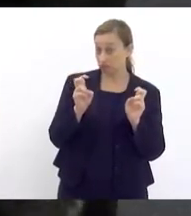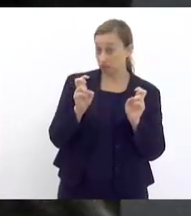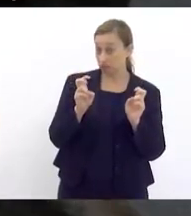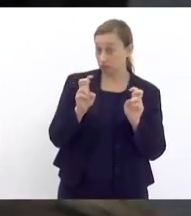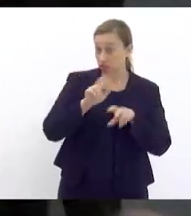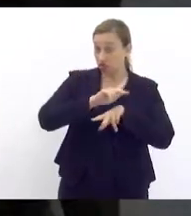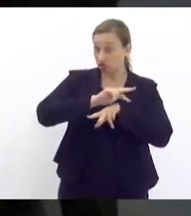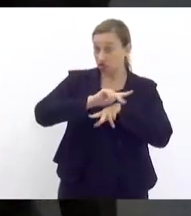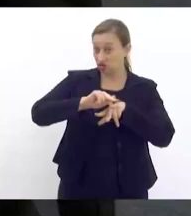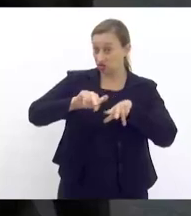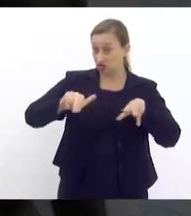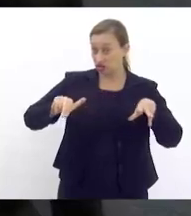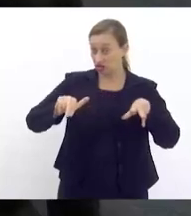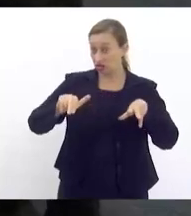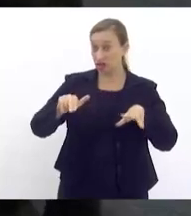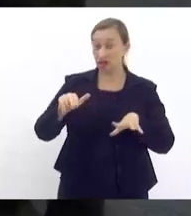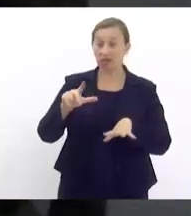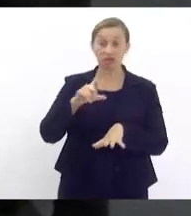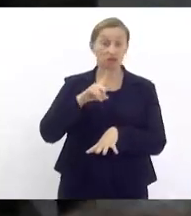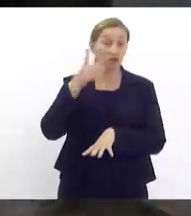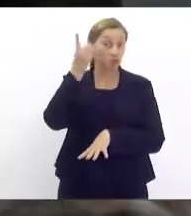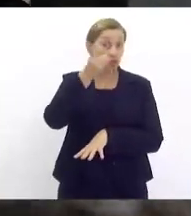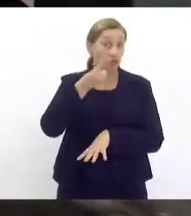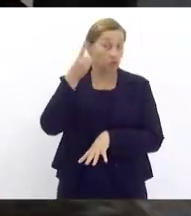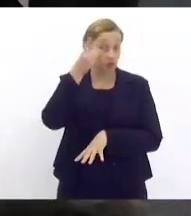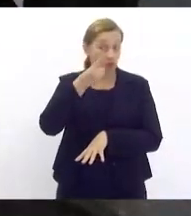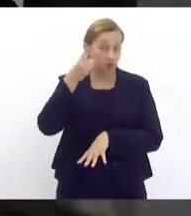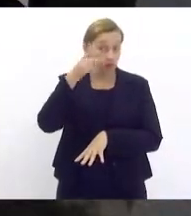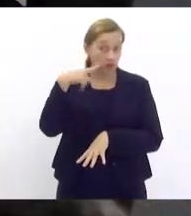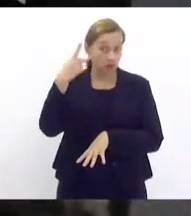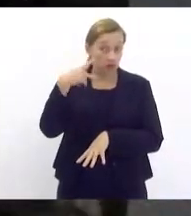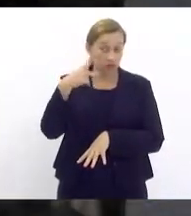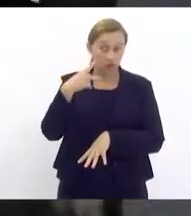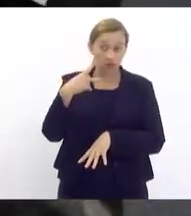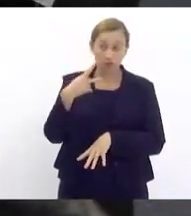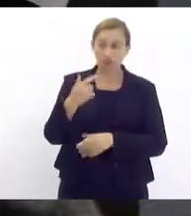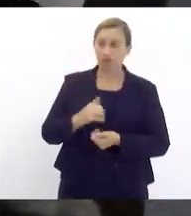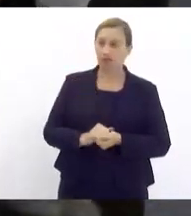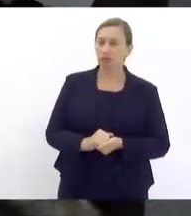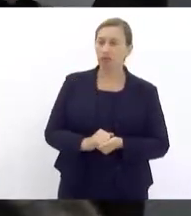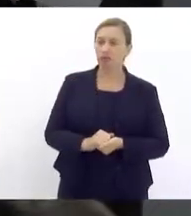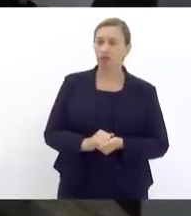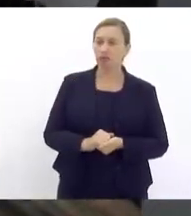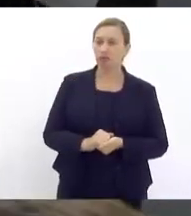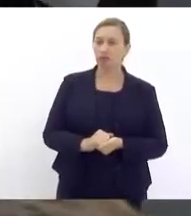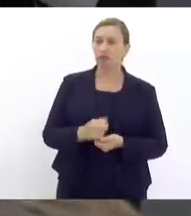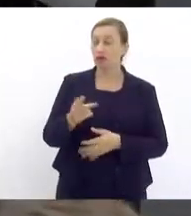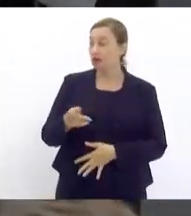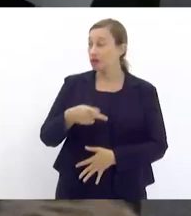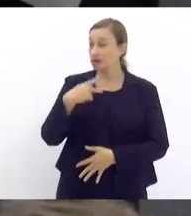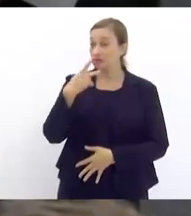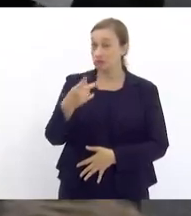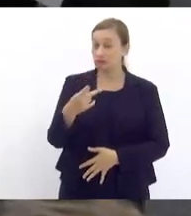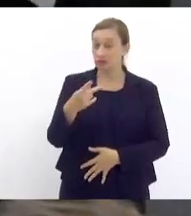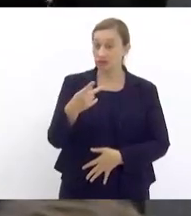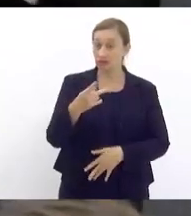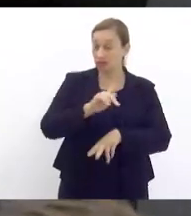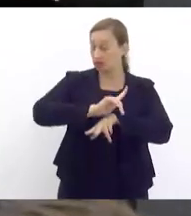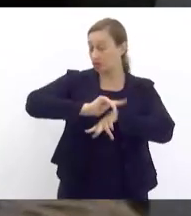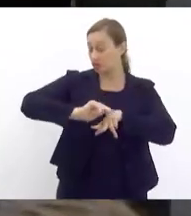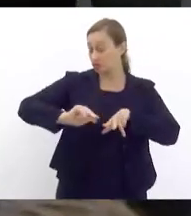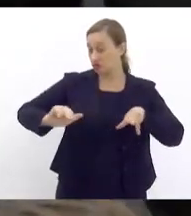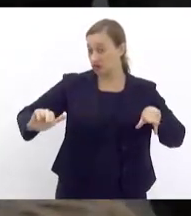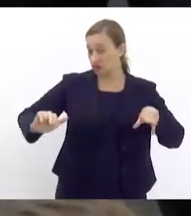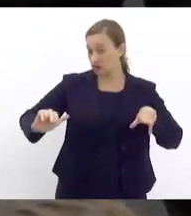que expressa o Parlamento O parlamento é o que senão a expressão dessa pluralidade